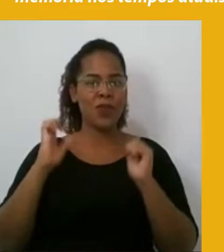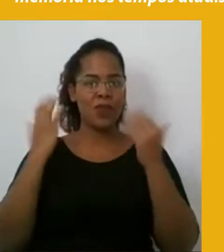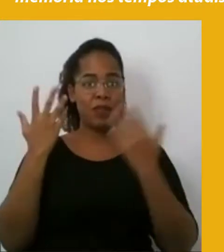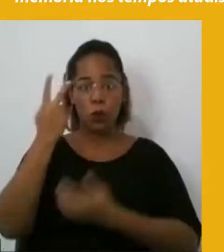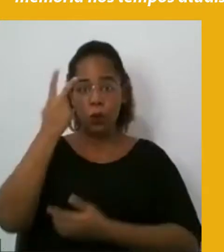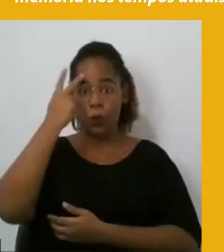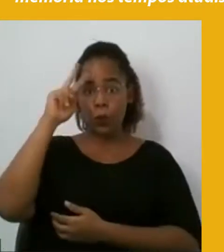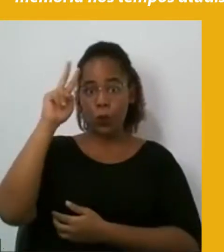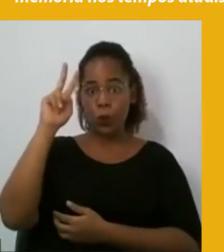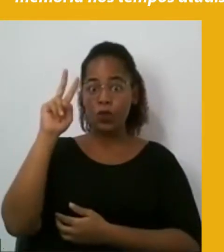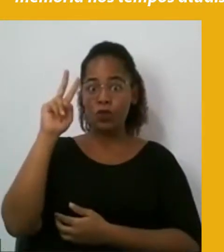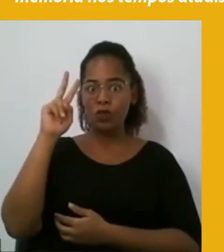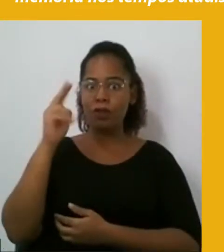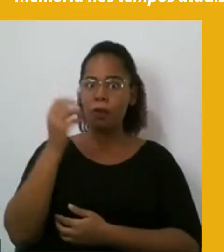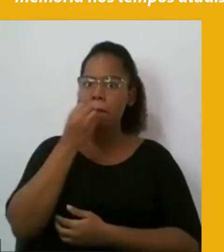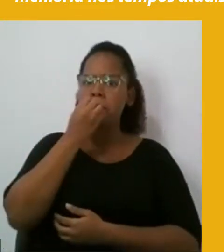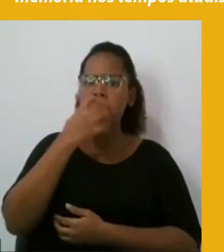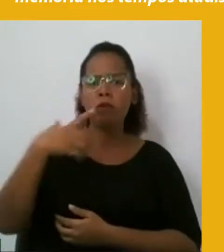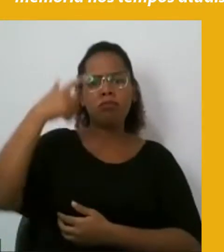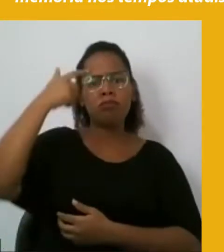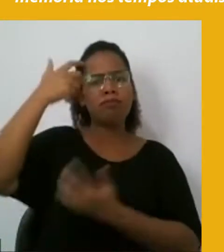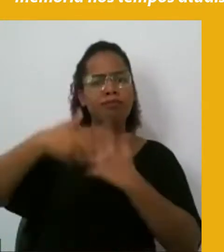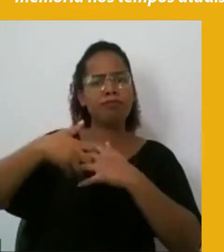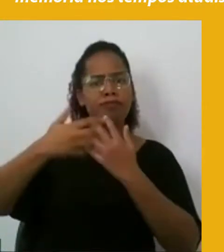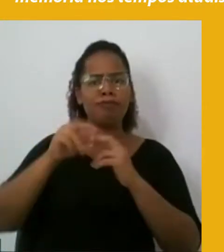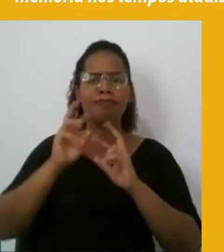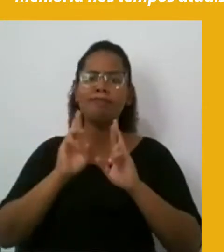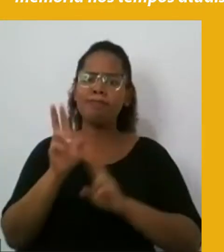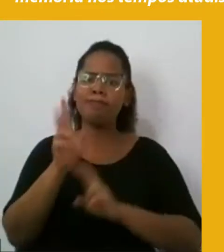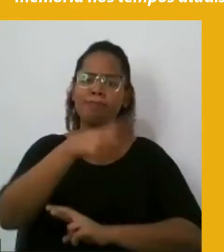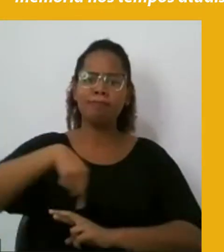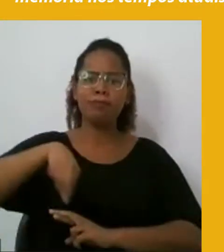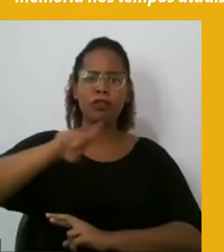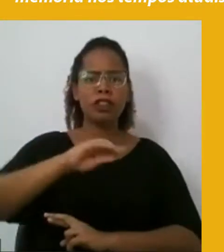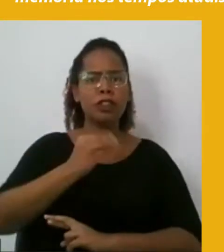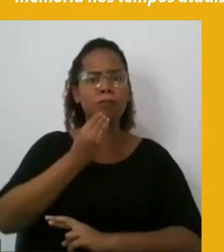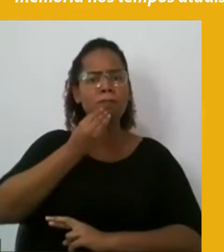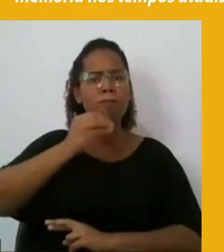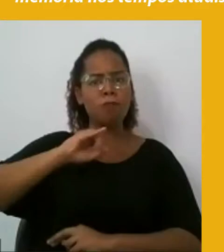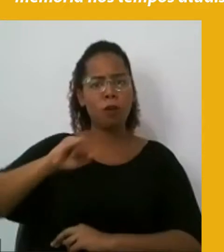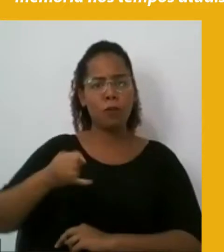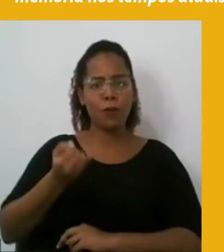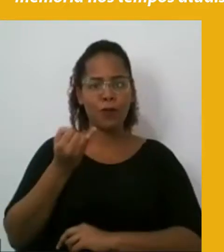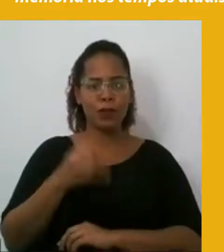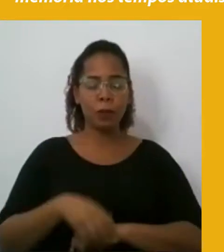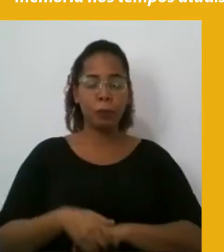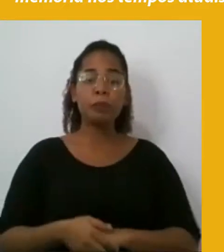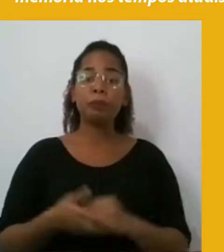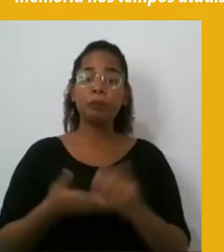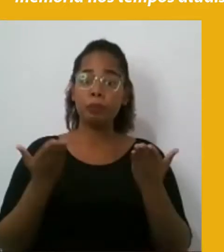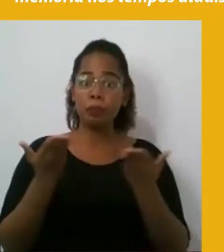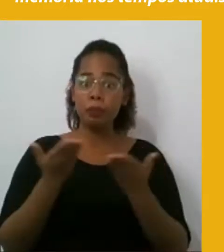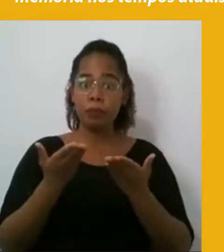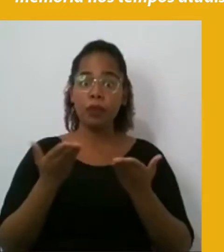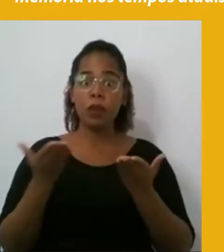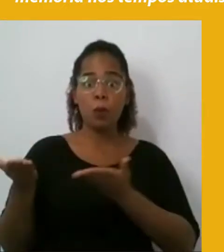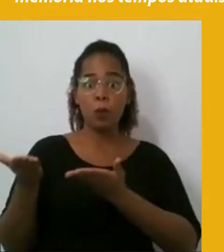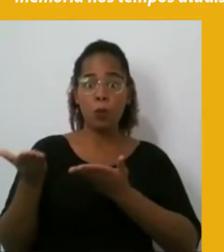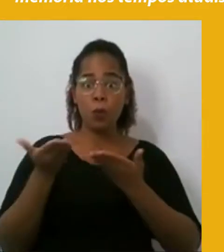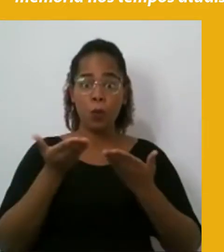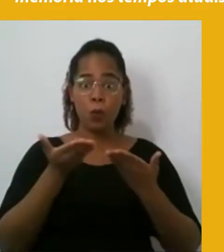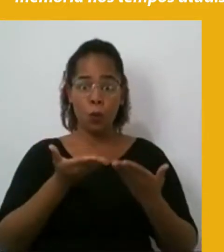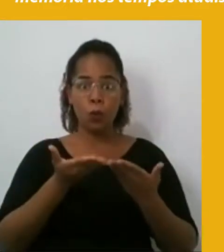reflexão. Esse é o nosso desejo a todos. E agora eu gostaria de passar a palavra ao nosso